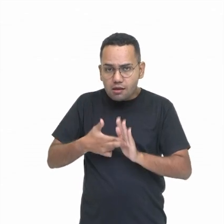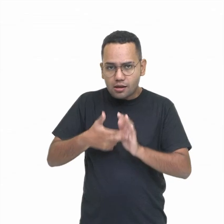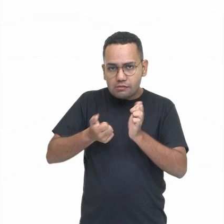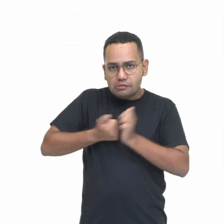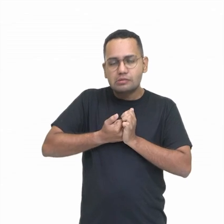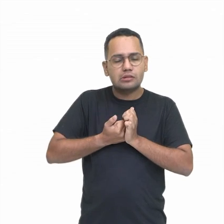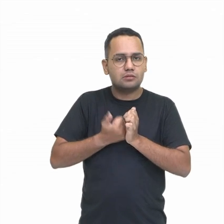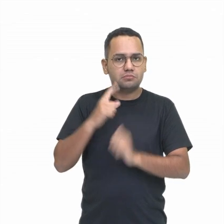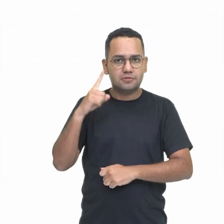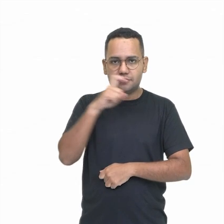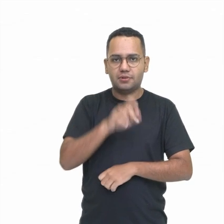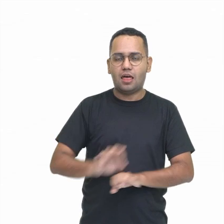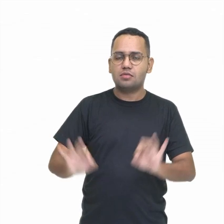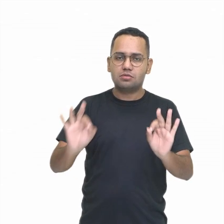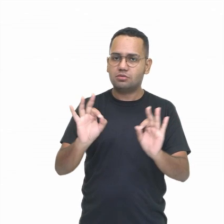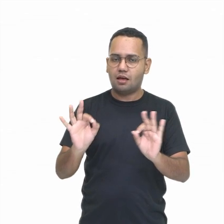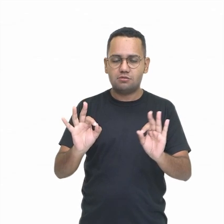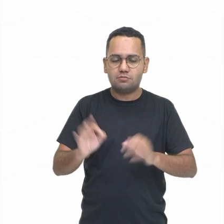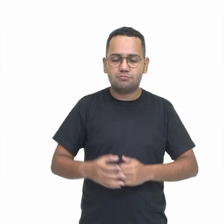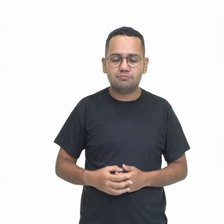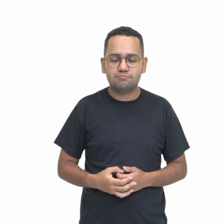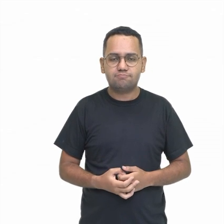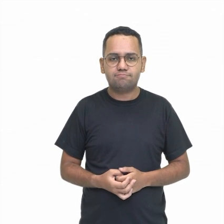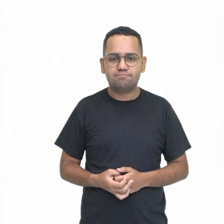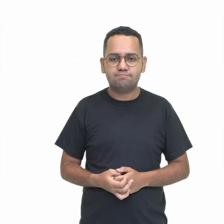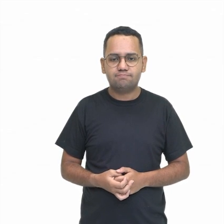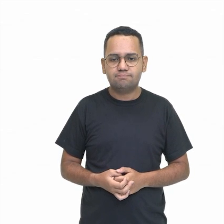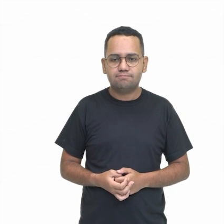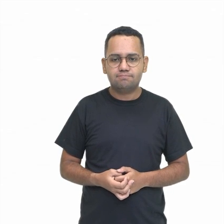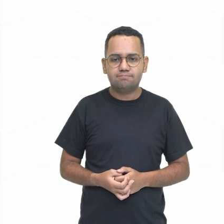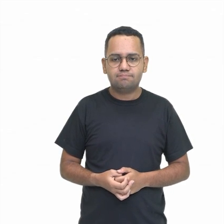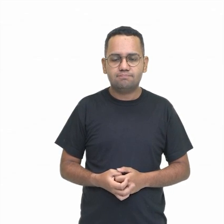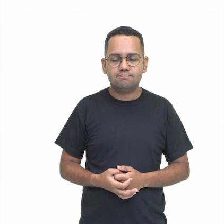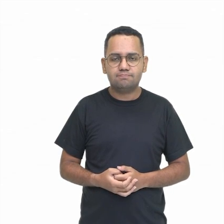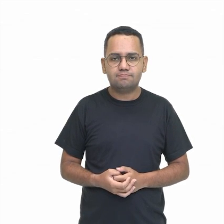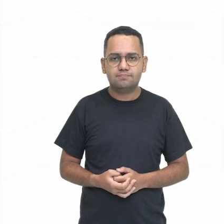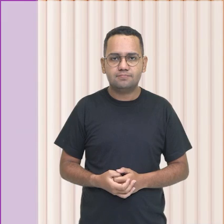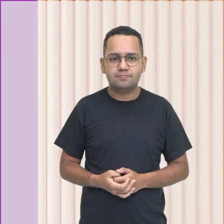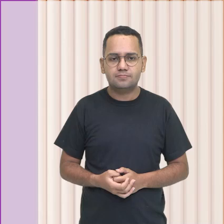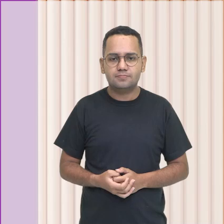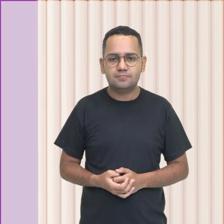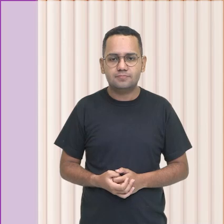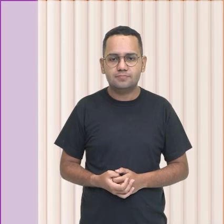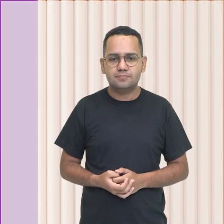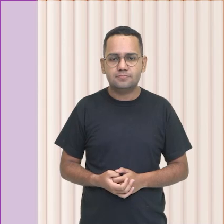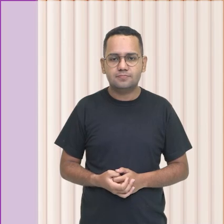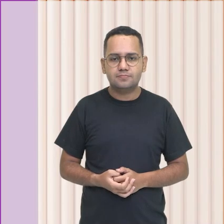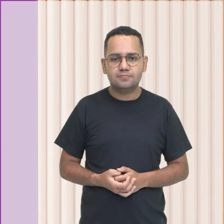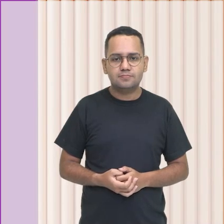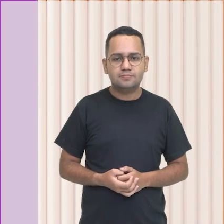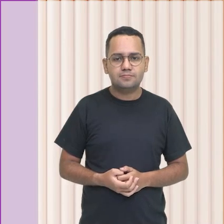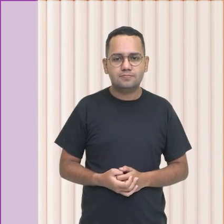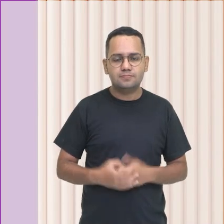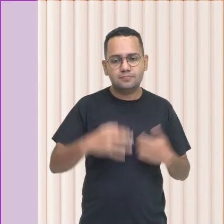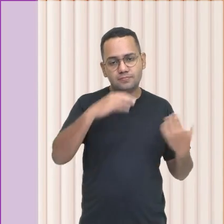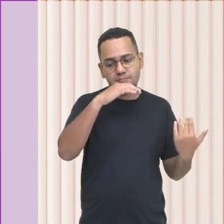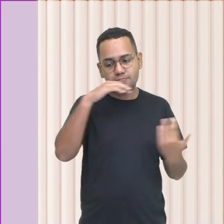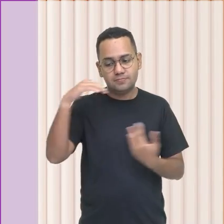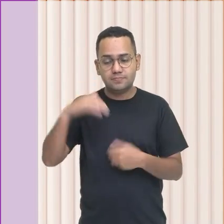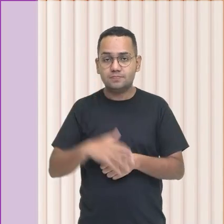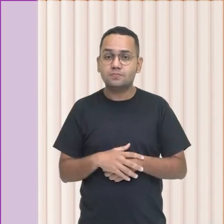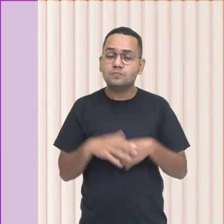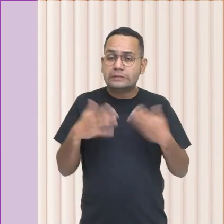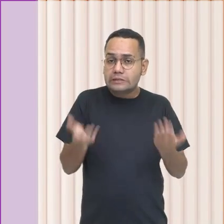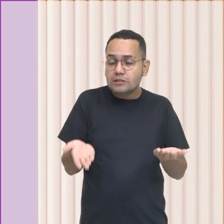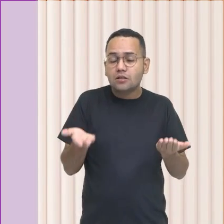dificuldades de fazer a conversão dessas unidades aí de armazenamento tá bom bom esse aí foi um